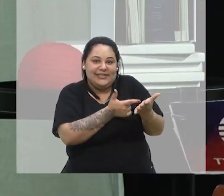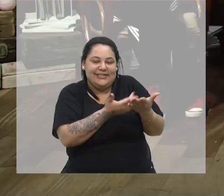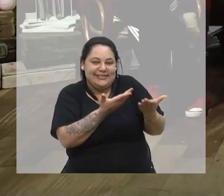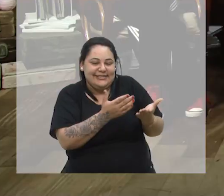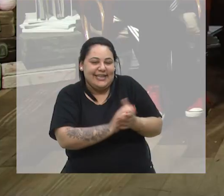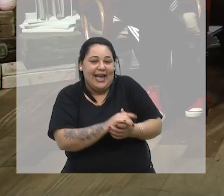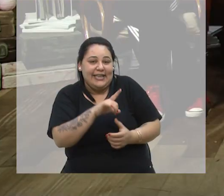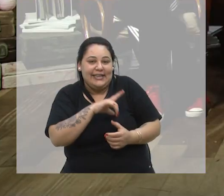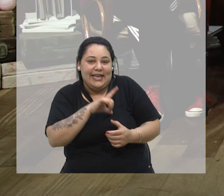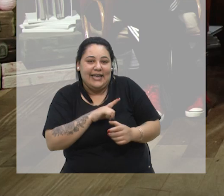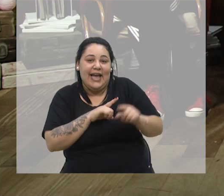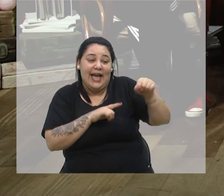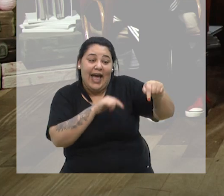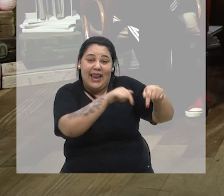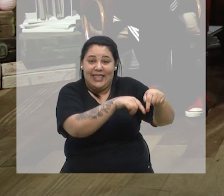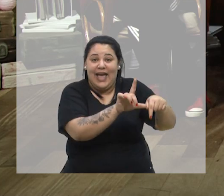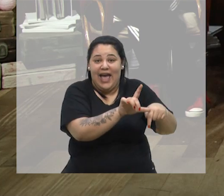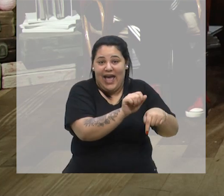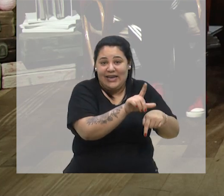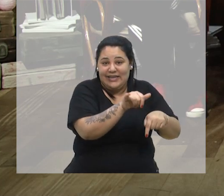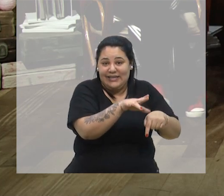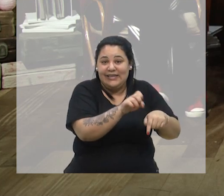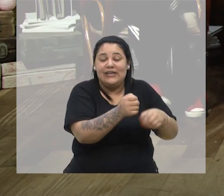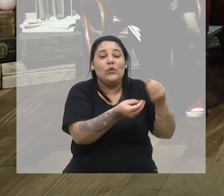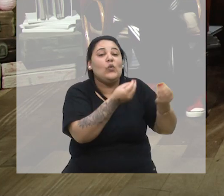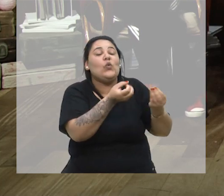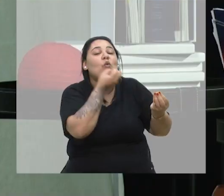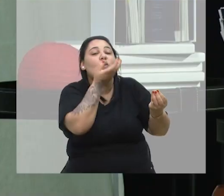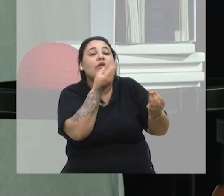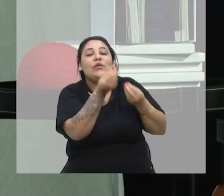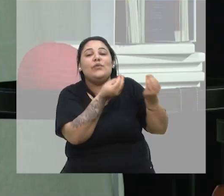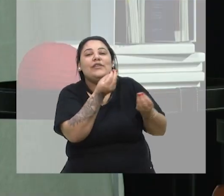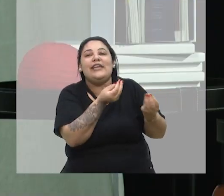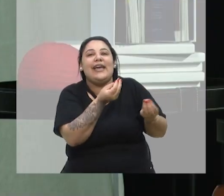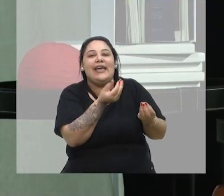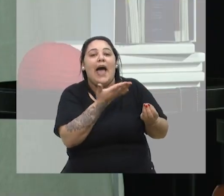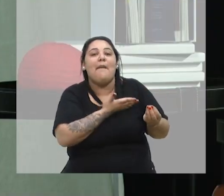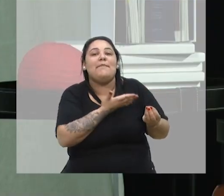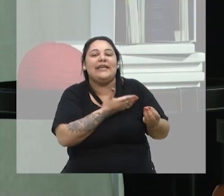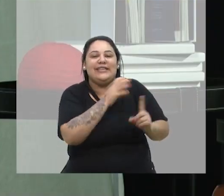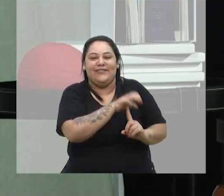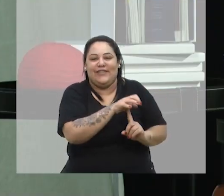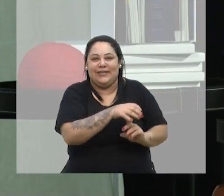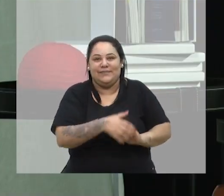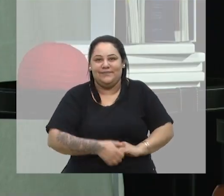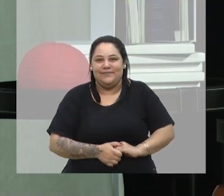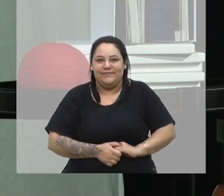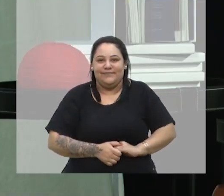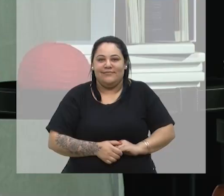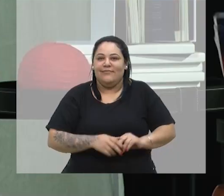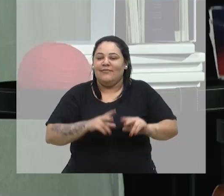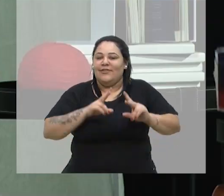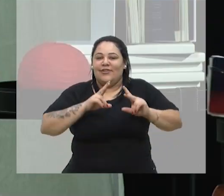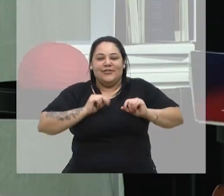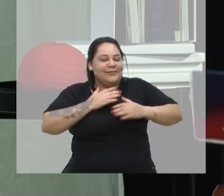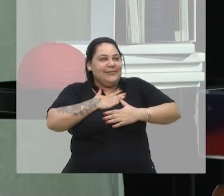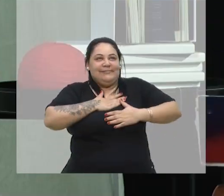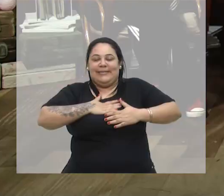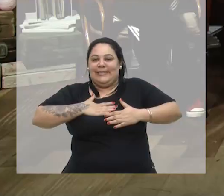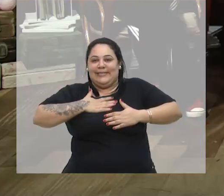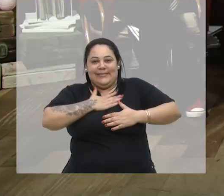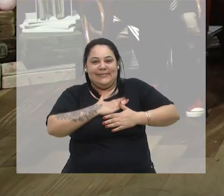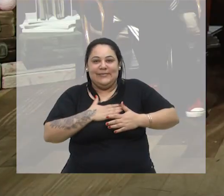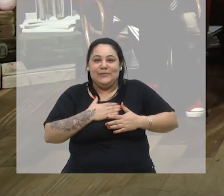à leitura, né? E a Aline é a amiga do livro. Aline, conta como que é ser a amiga do livro da Feira do Livro deste